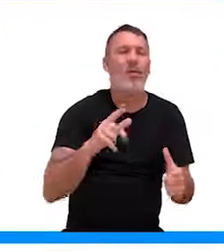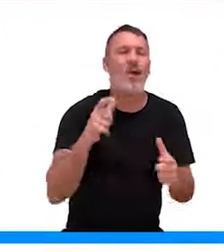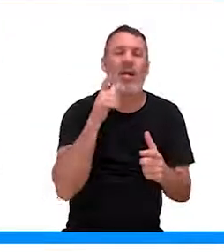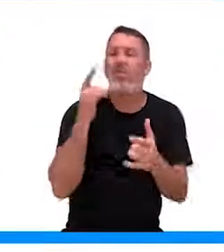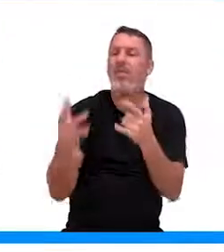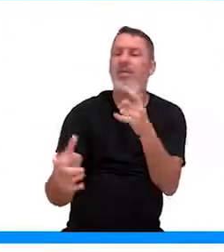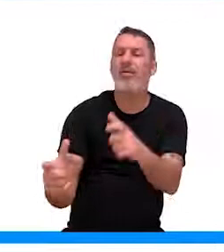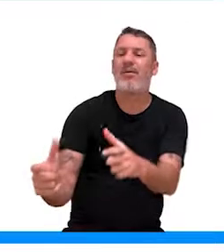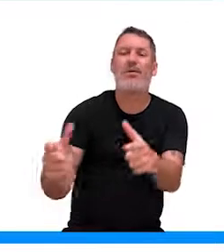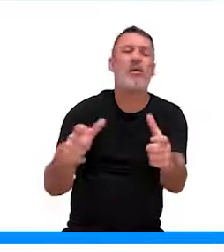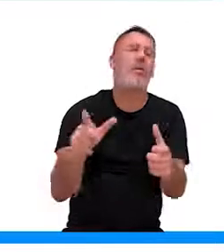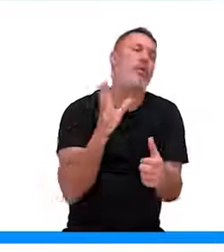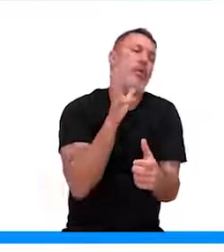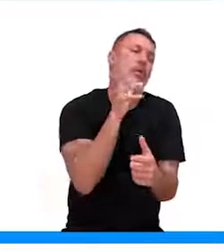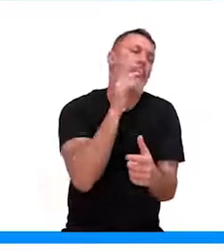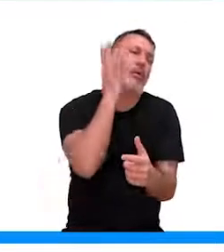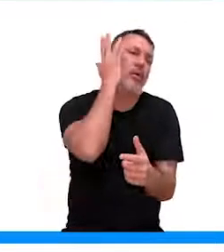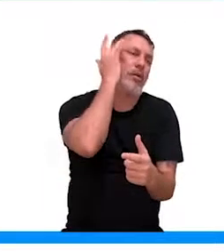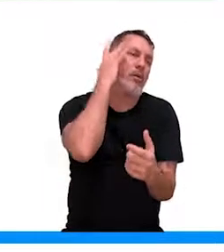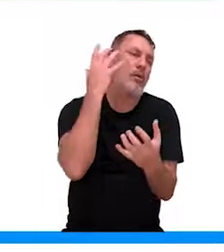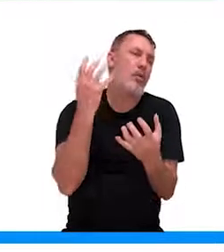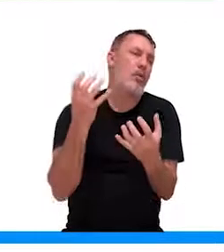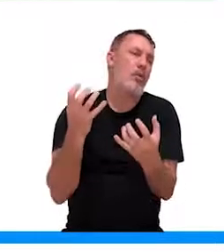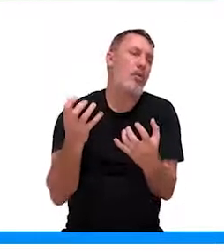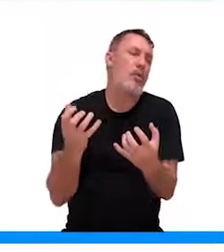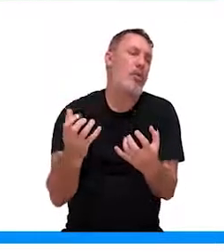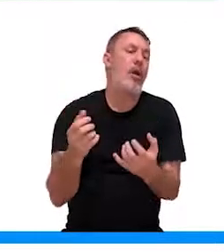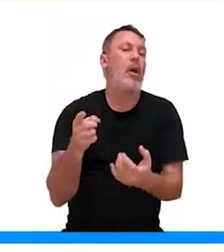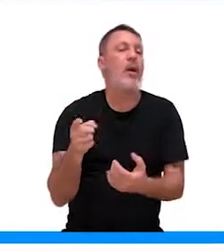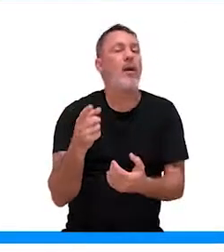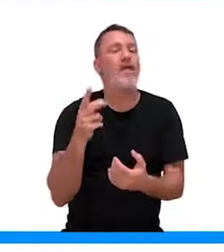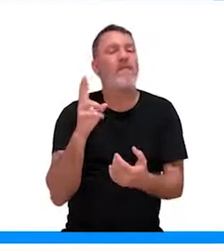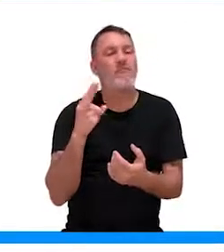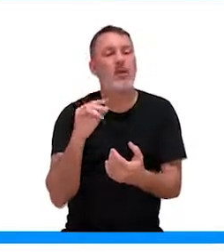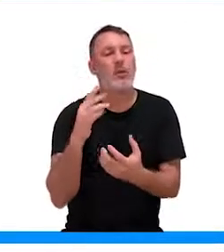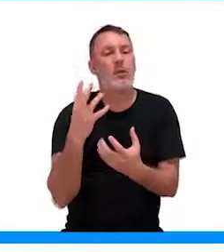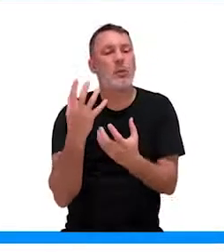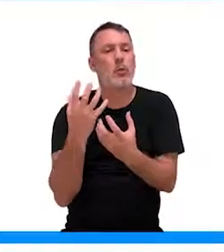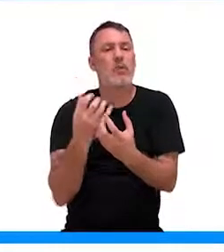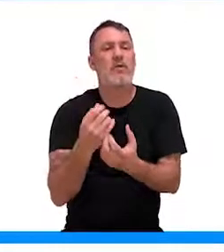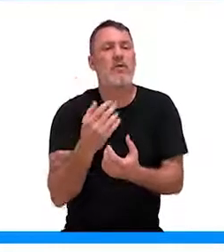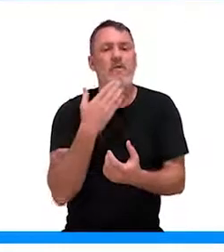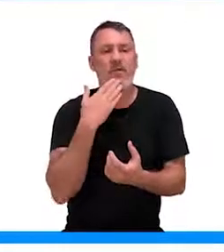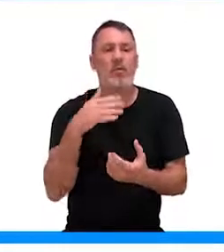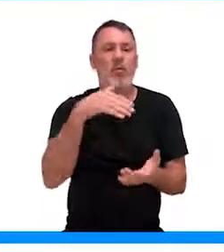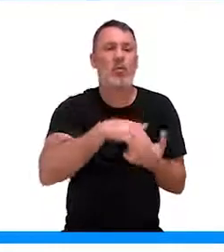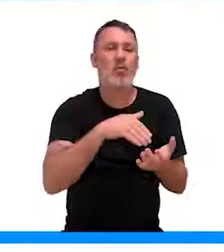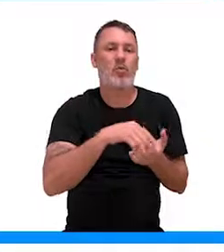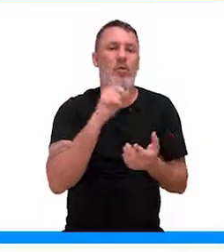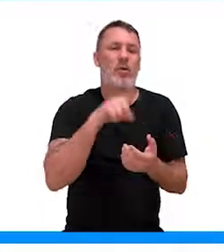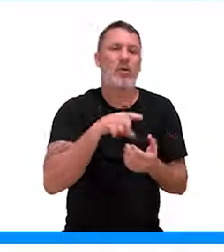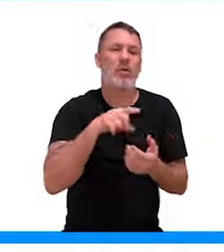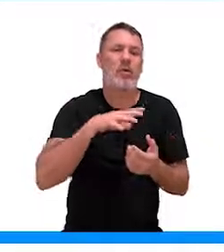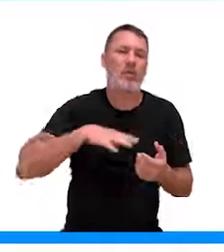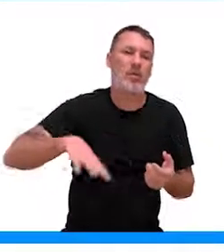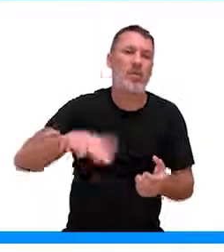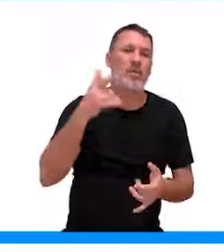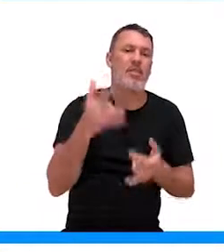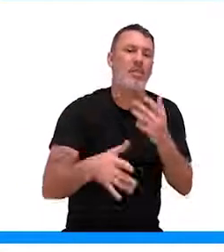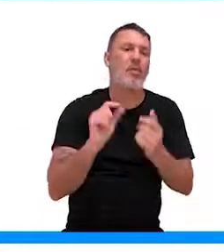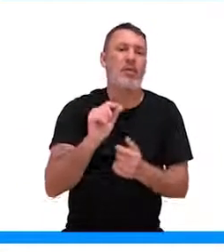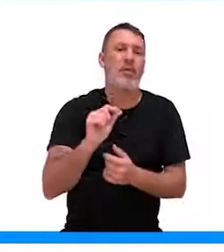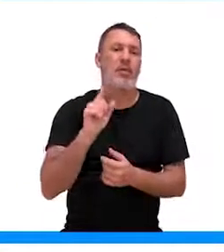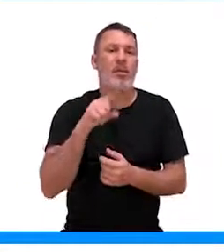rochoso poroso ali, então tudo isso é favorável a maior infiltração de água e também percolação. Então,